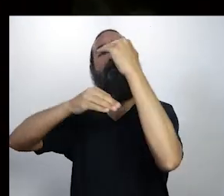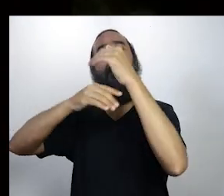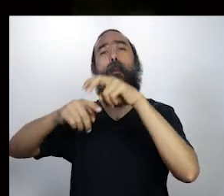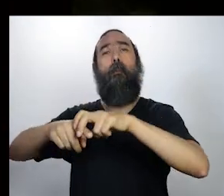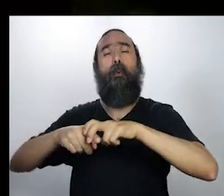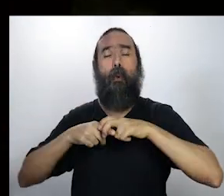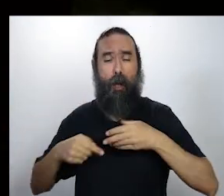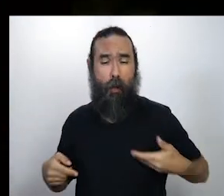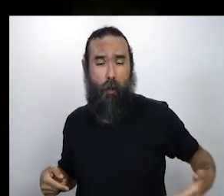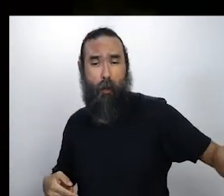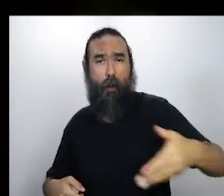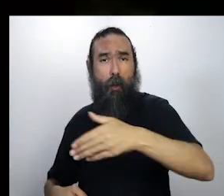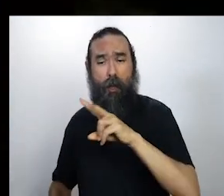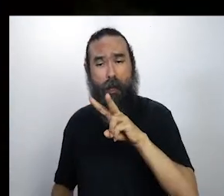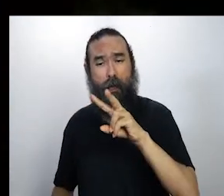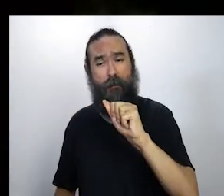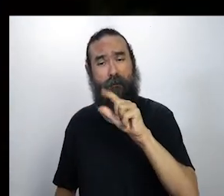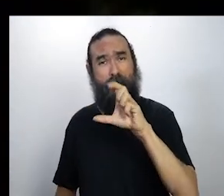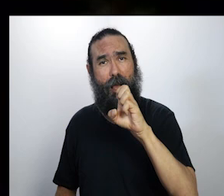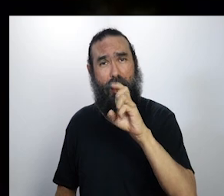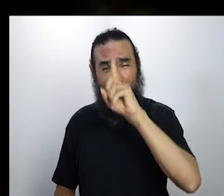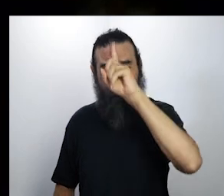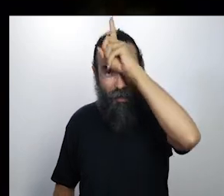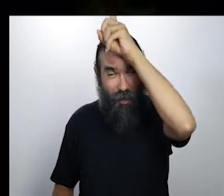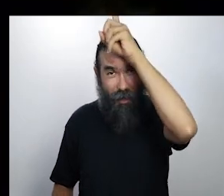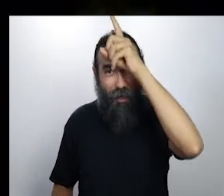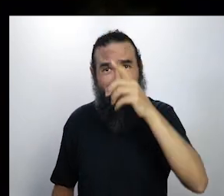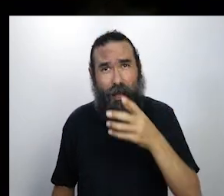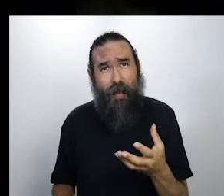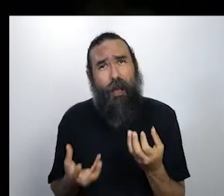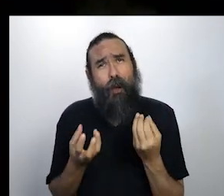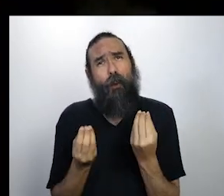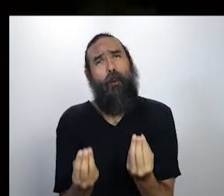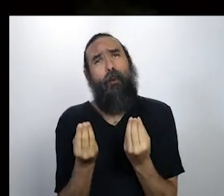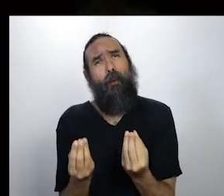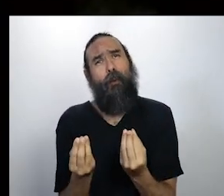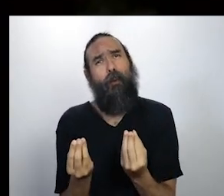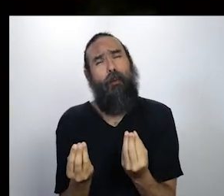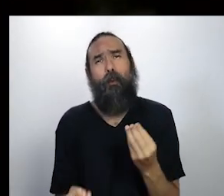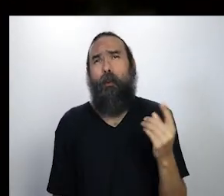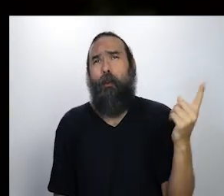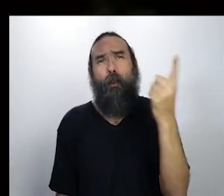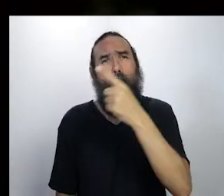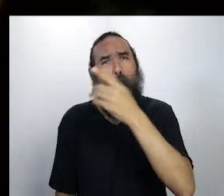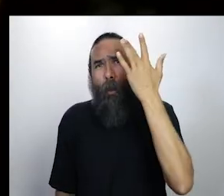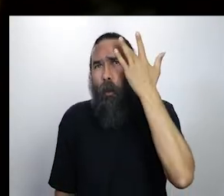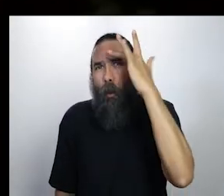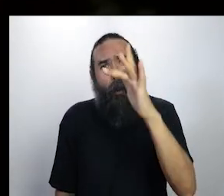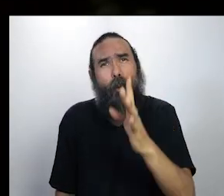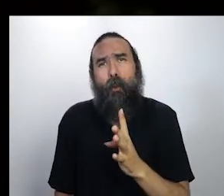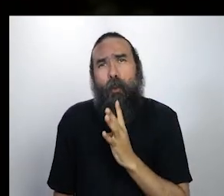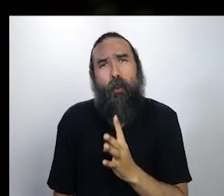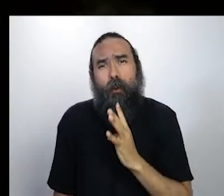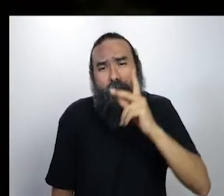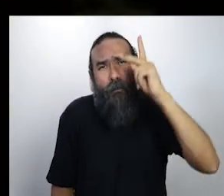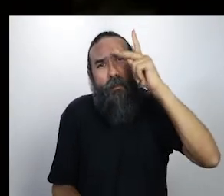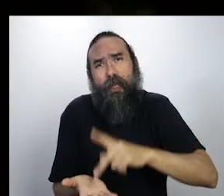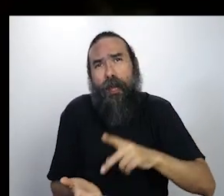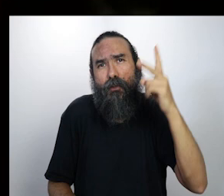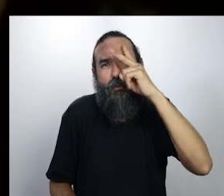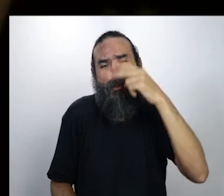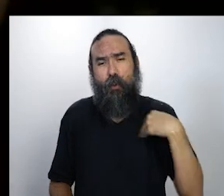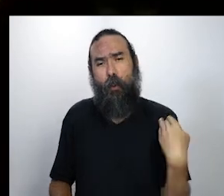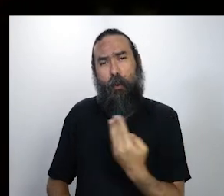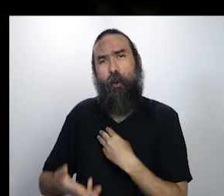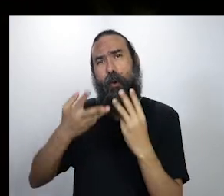vale. Então, eu falei, caraca, a gente tem tanta história e o povo não conhece. Então, uma das minhas missões